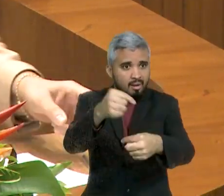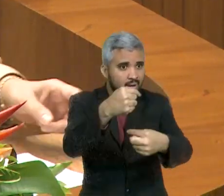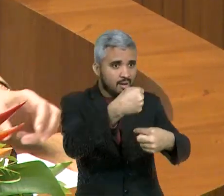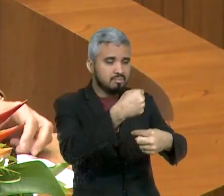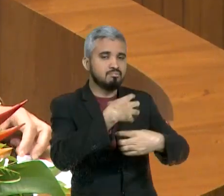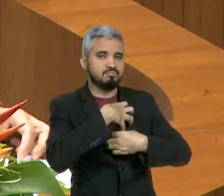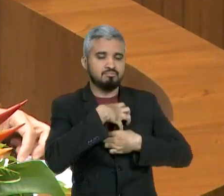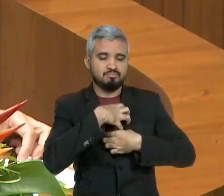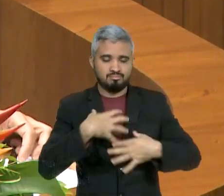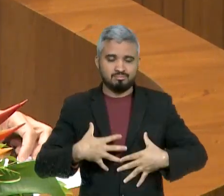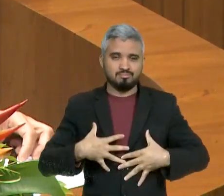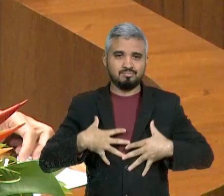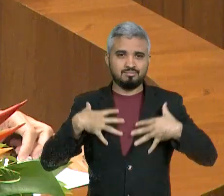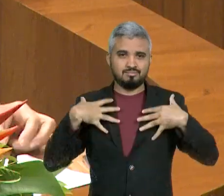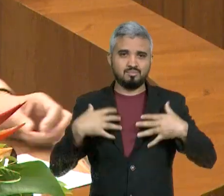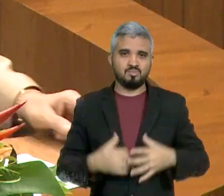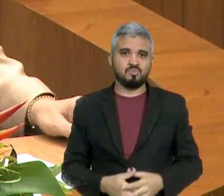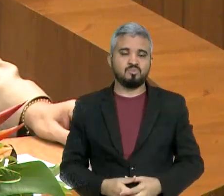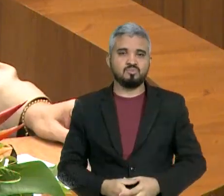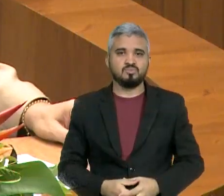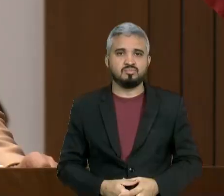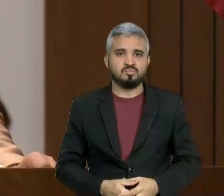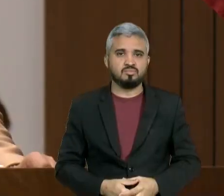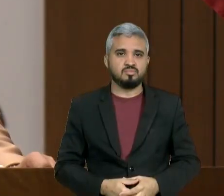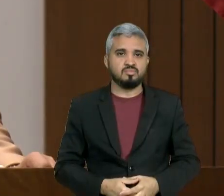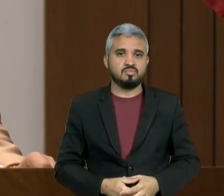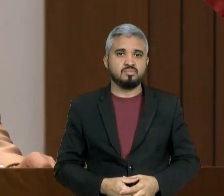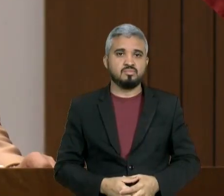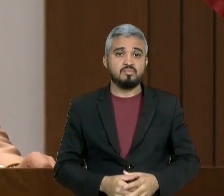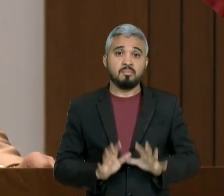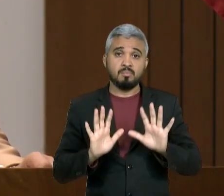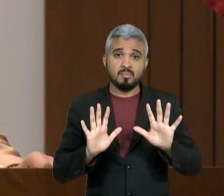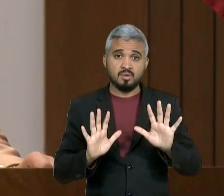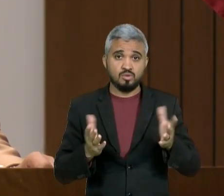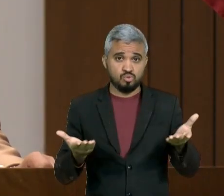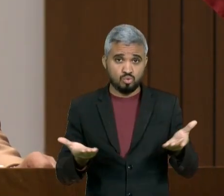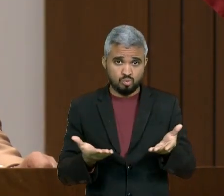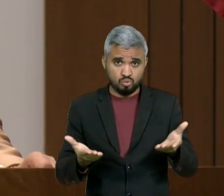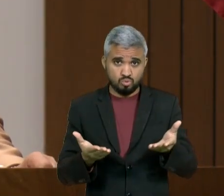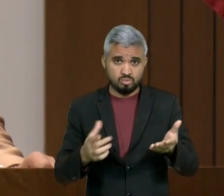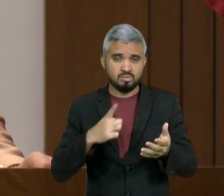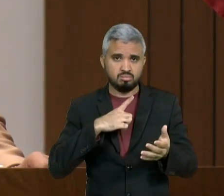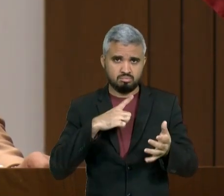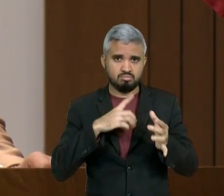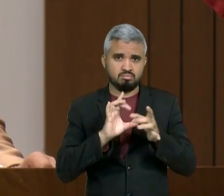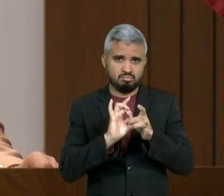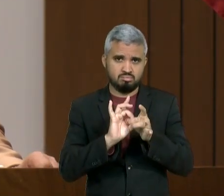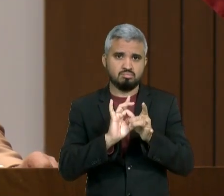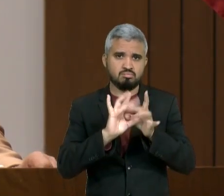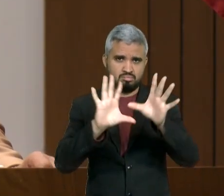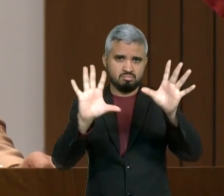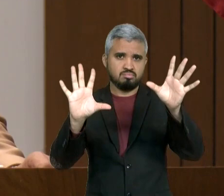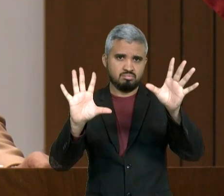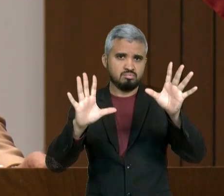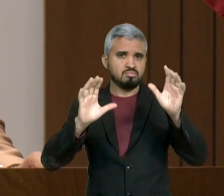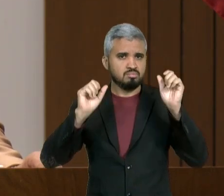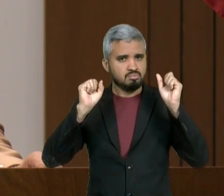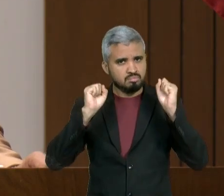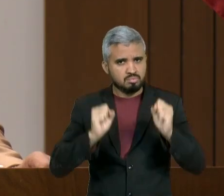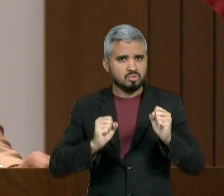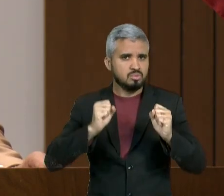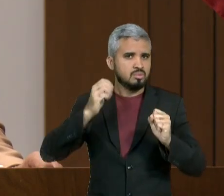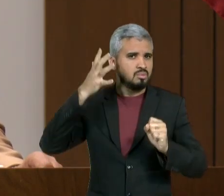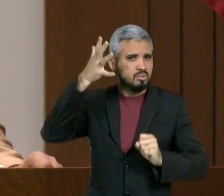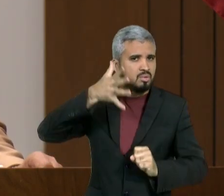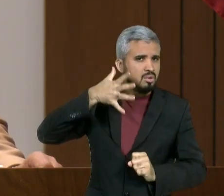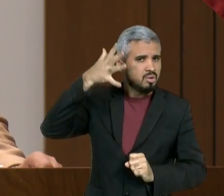esse dia não chega e nós ainda temos liberdade para falar aqui dessa tribuna, aqui eu posso me indignar